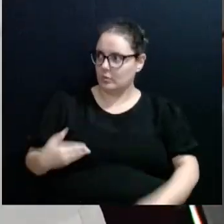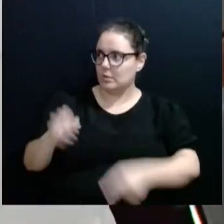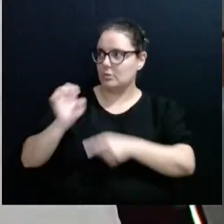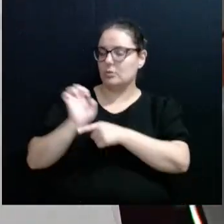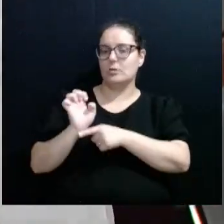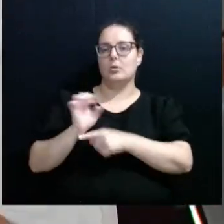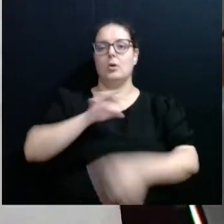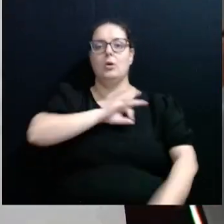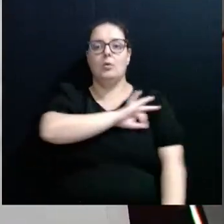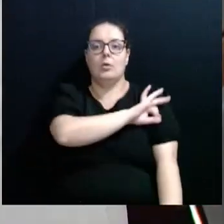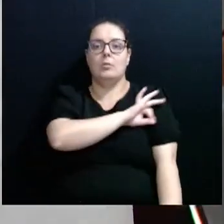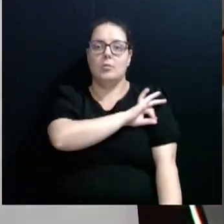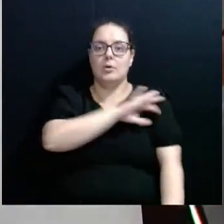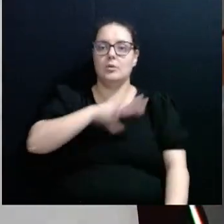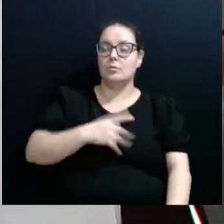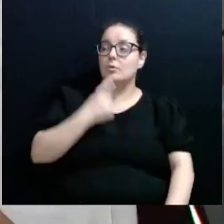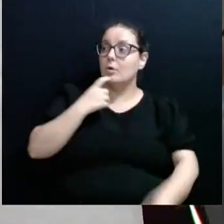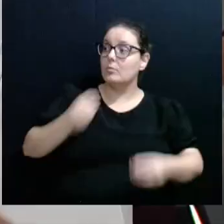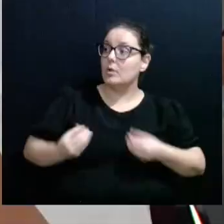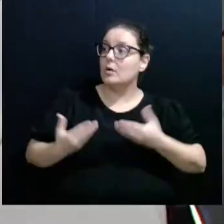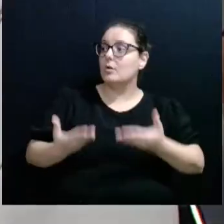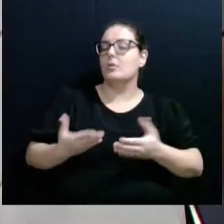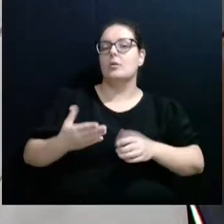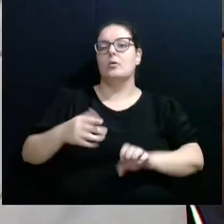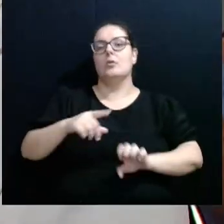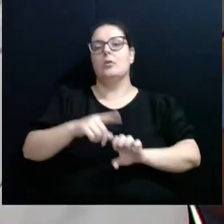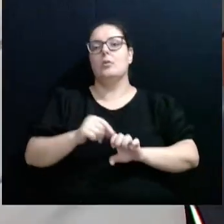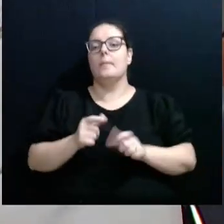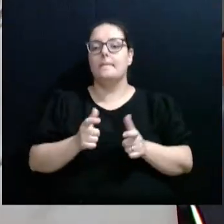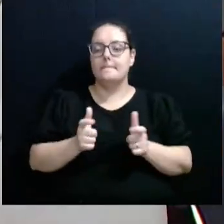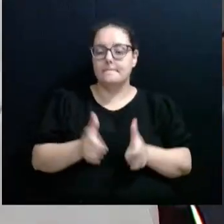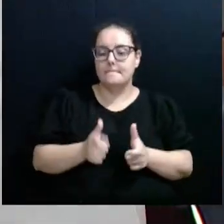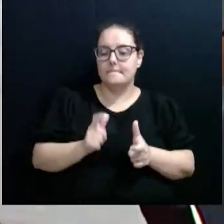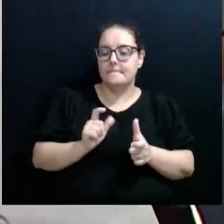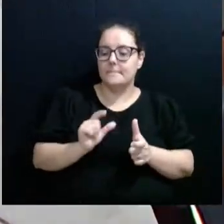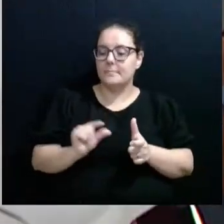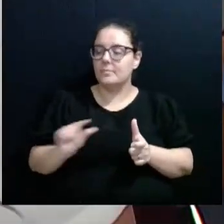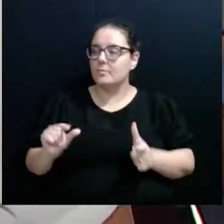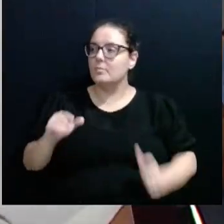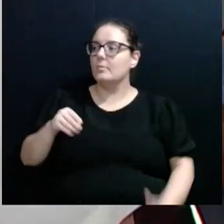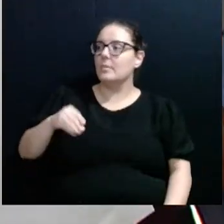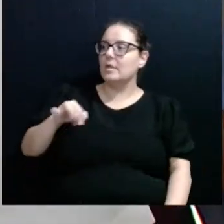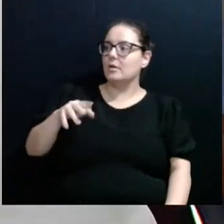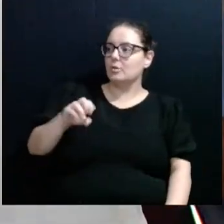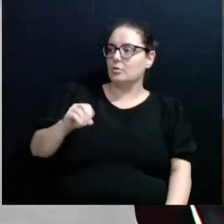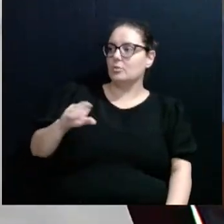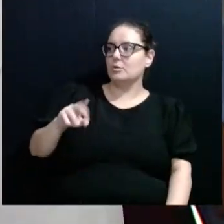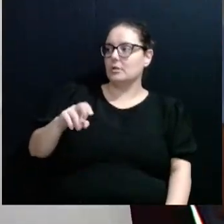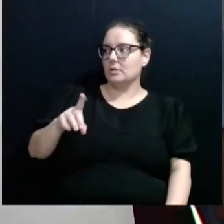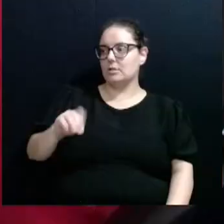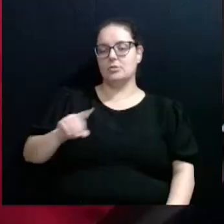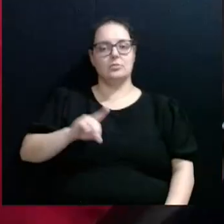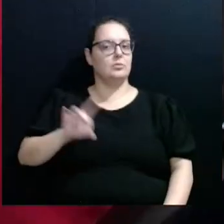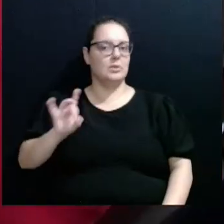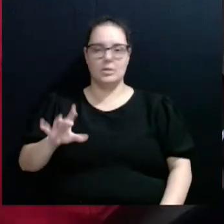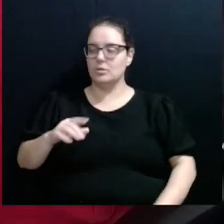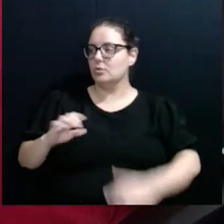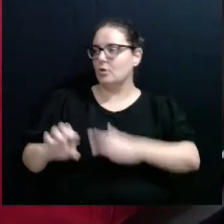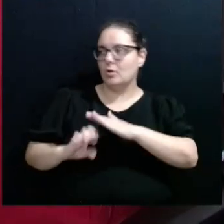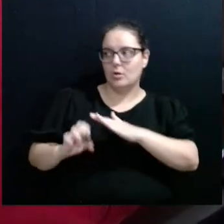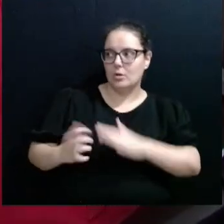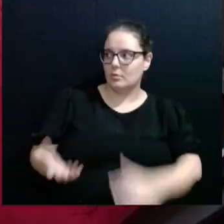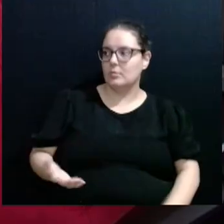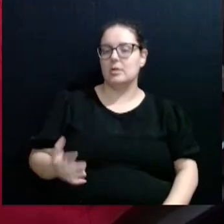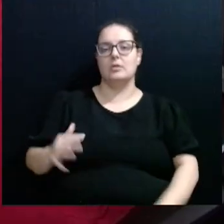Campinas para ofertar microcrédito para o microempreendedor. Então, não é só o mercado formal, a gente também está